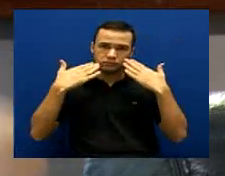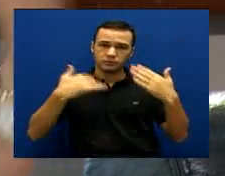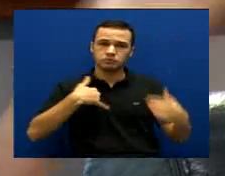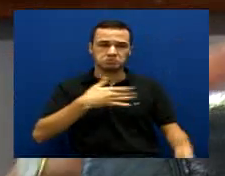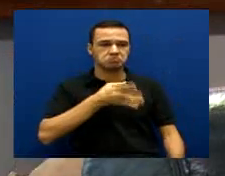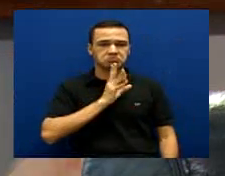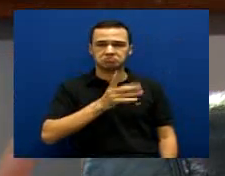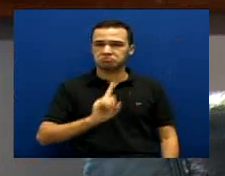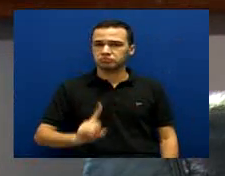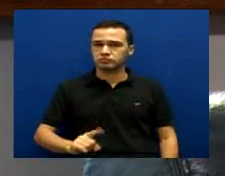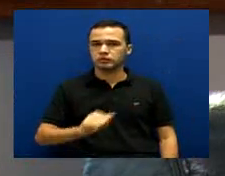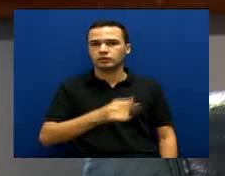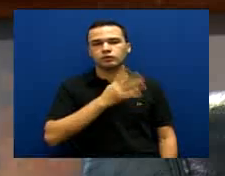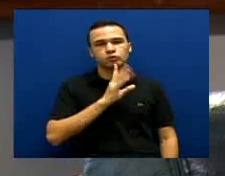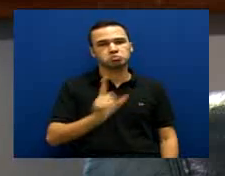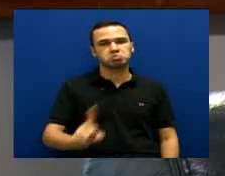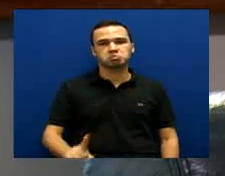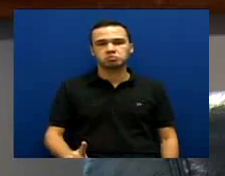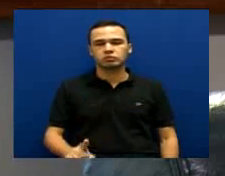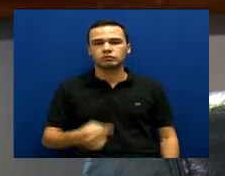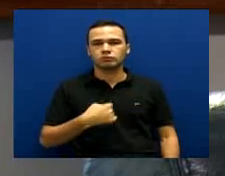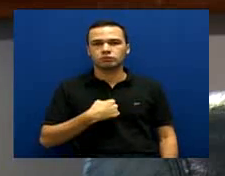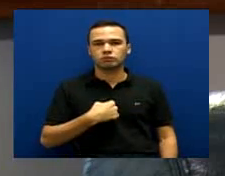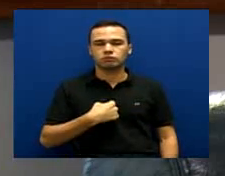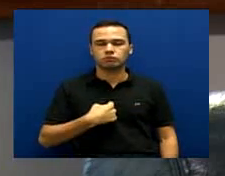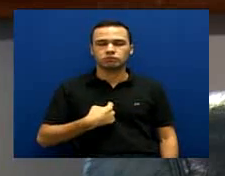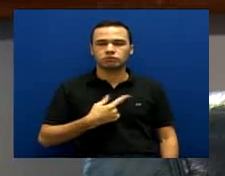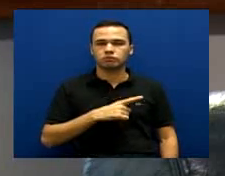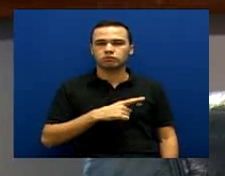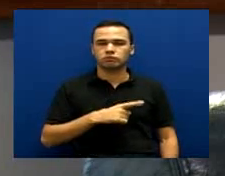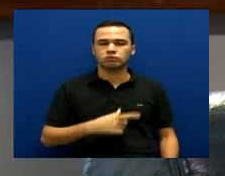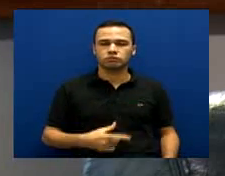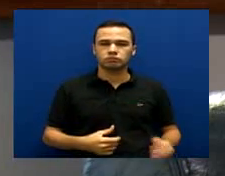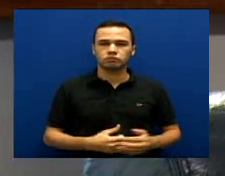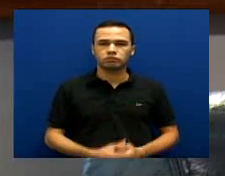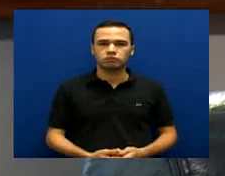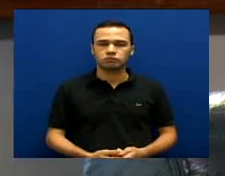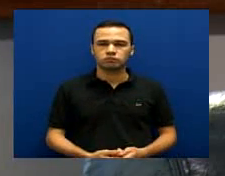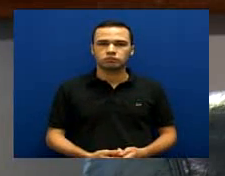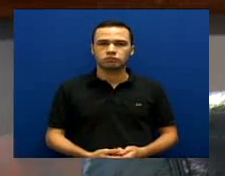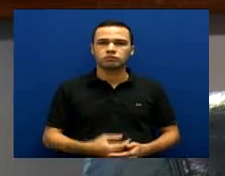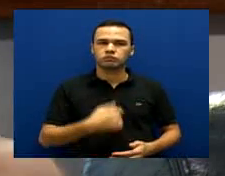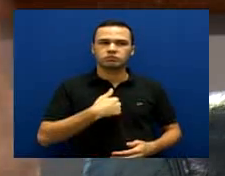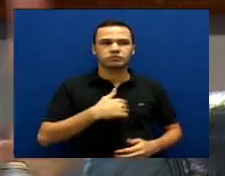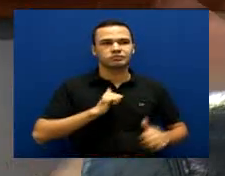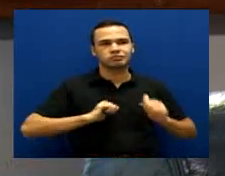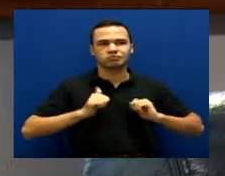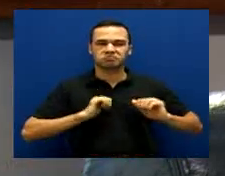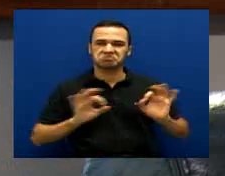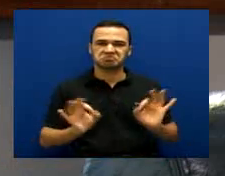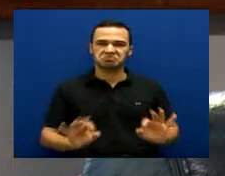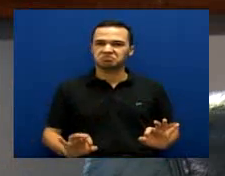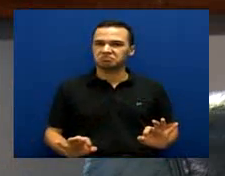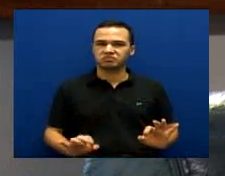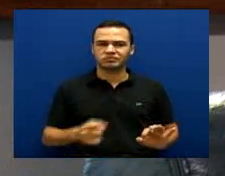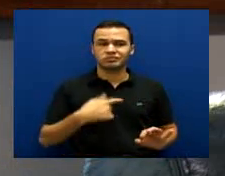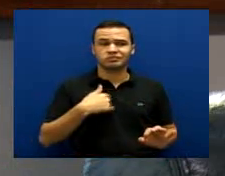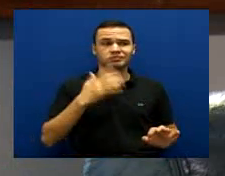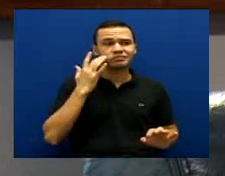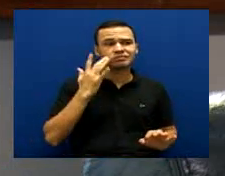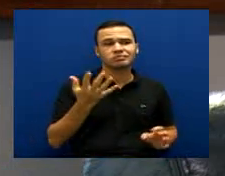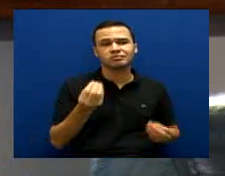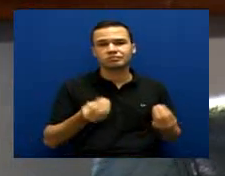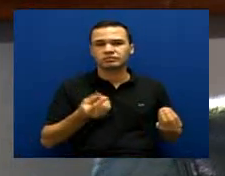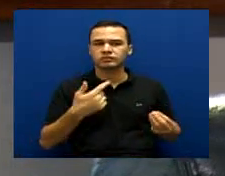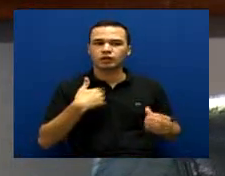a maioria deles eu não conheço não tenho nenhuma nenhuma esperança ou não expectativa